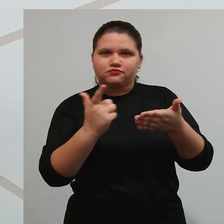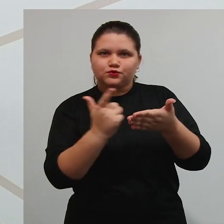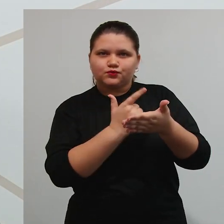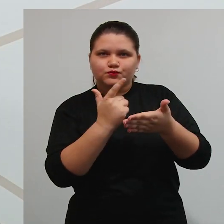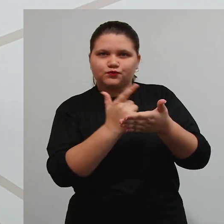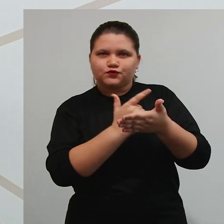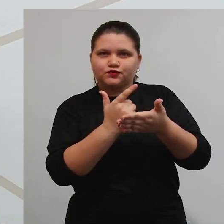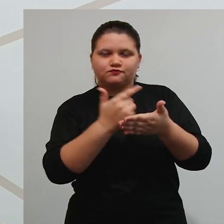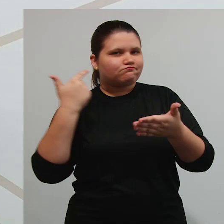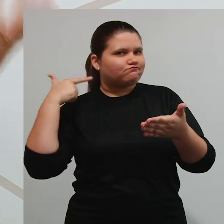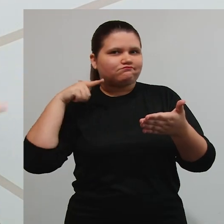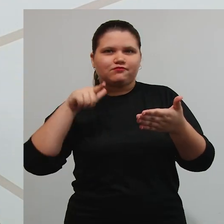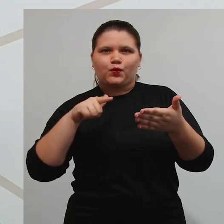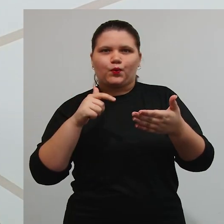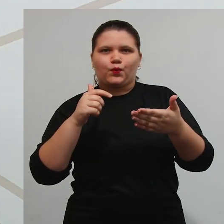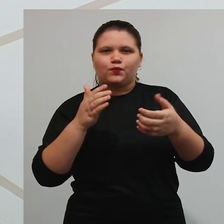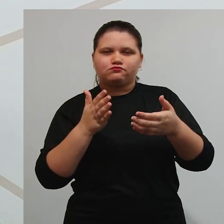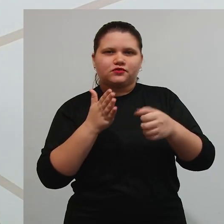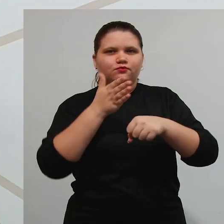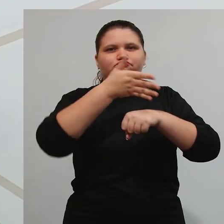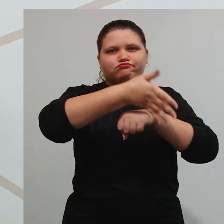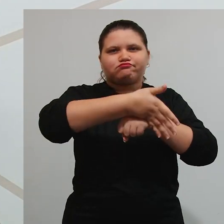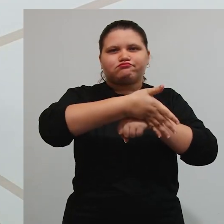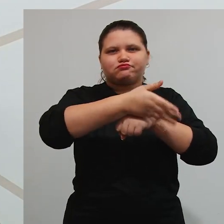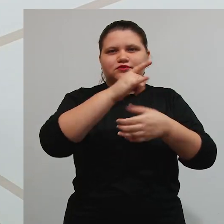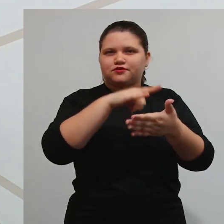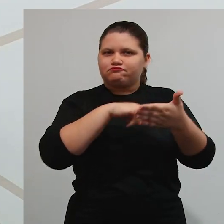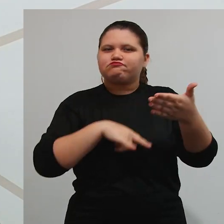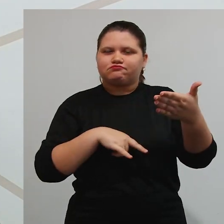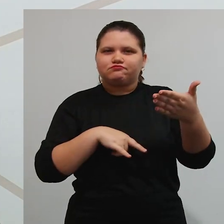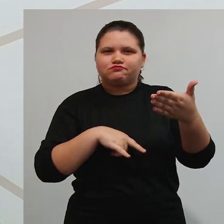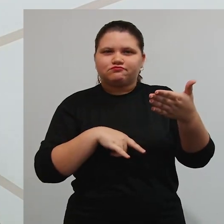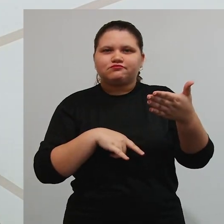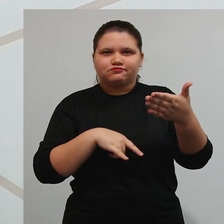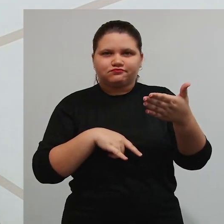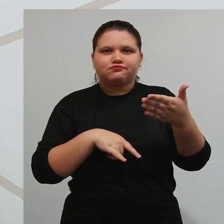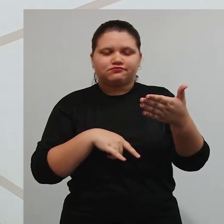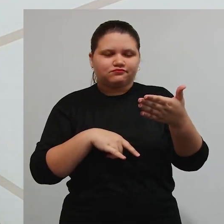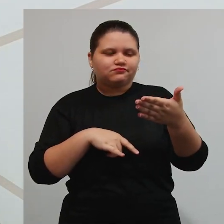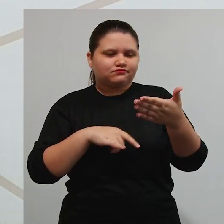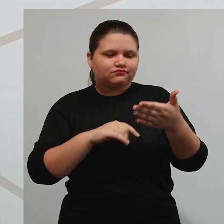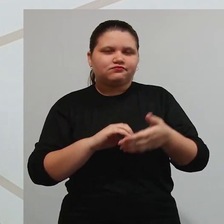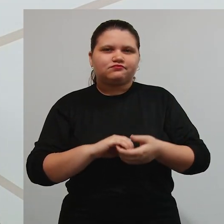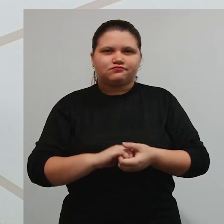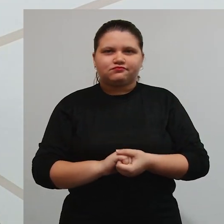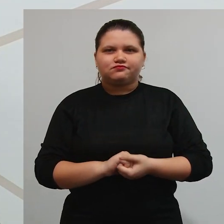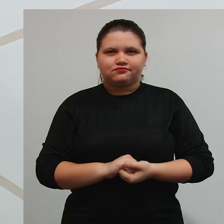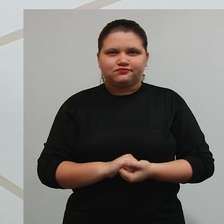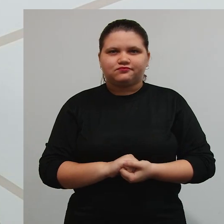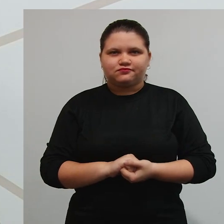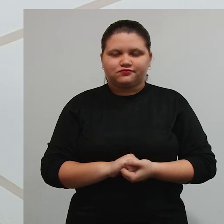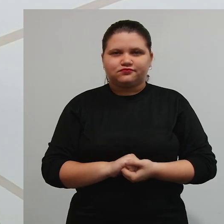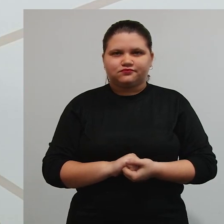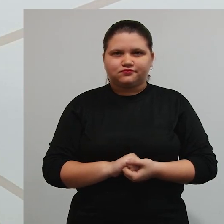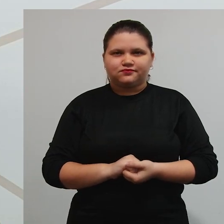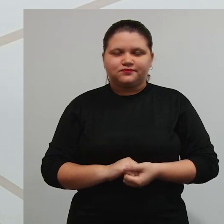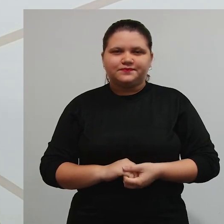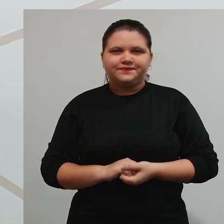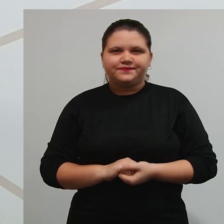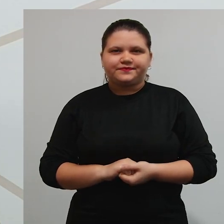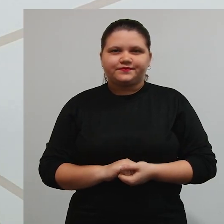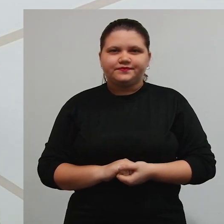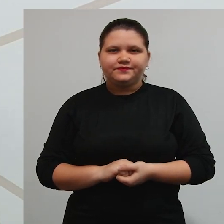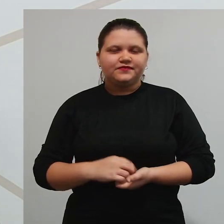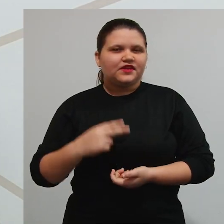esse documento, entendeu? Esse documento extraviou, você não é mais permitido acessar o documento no museu ou na